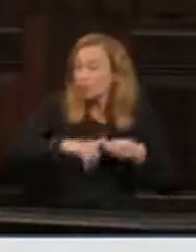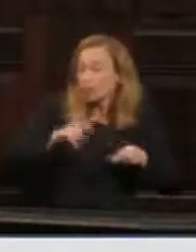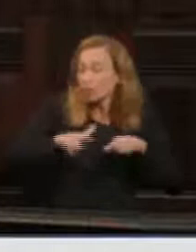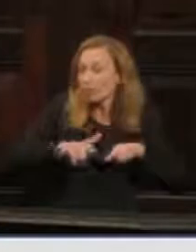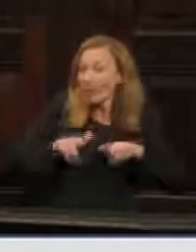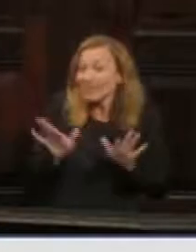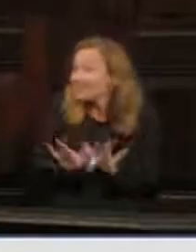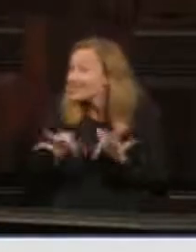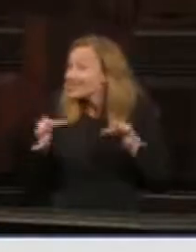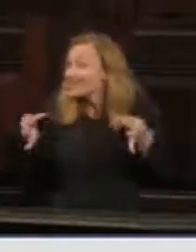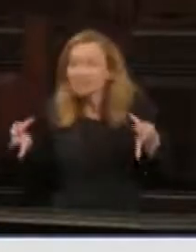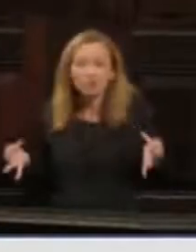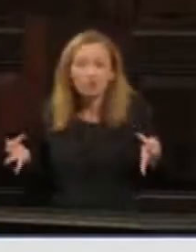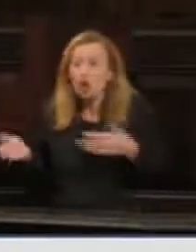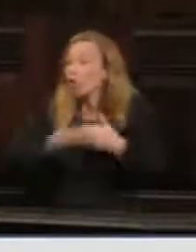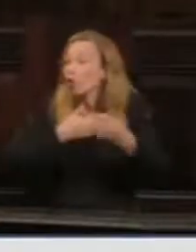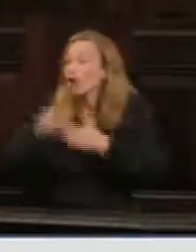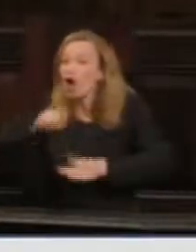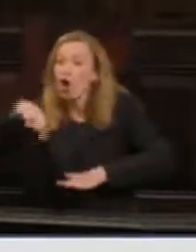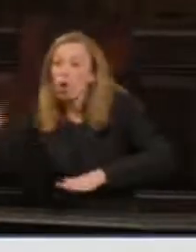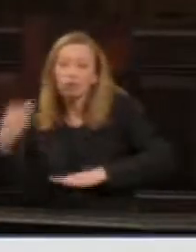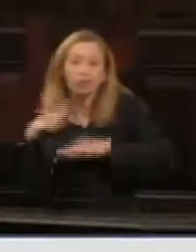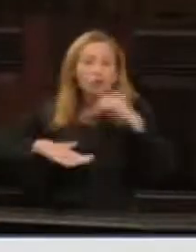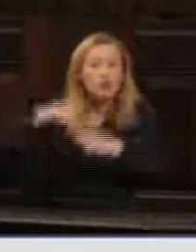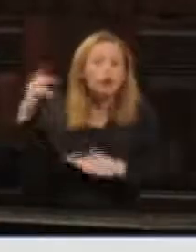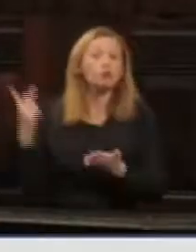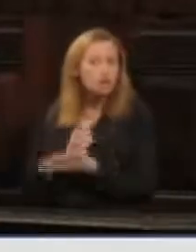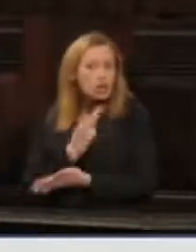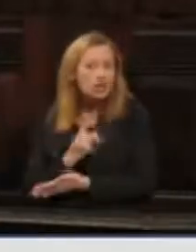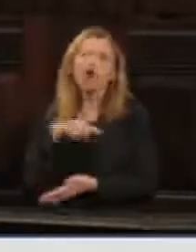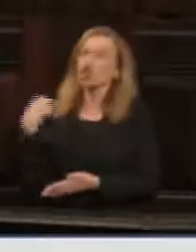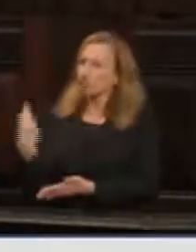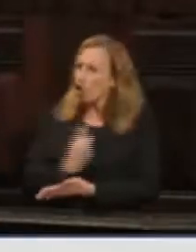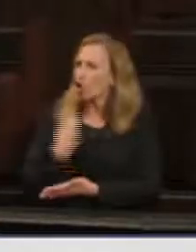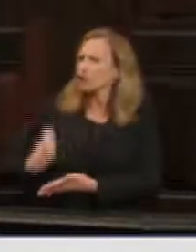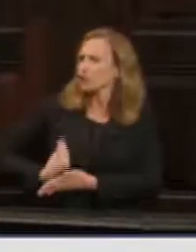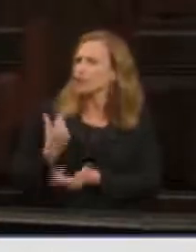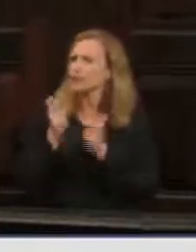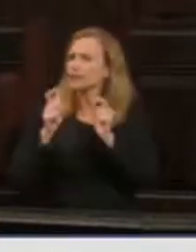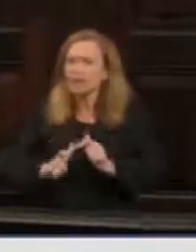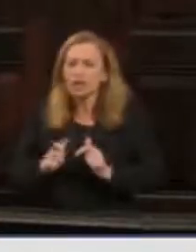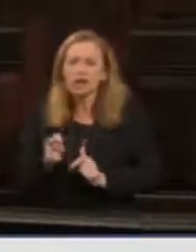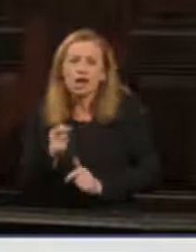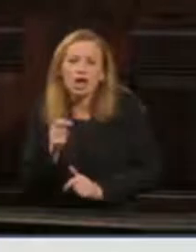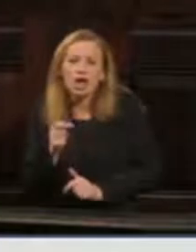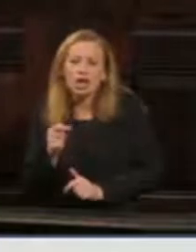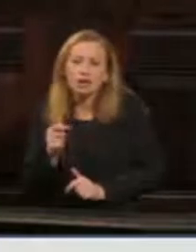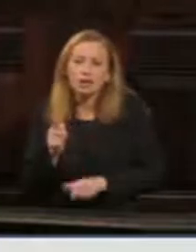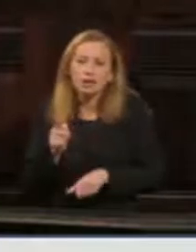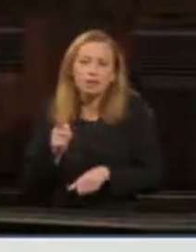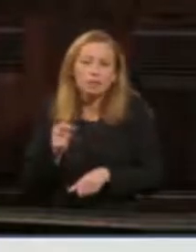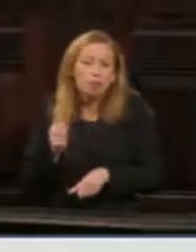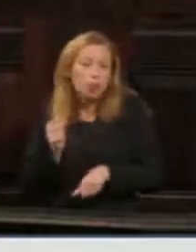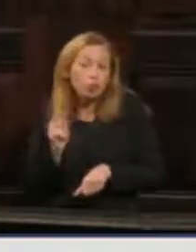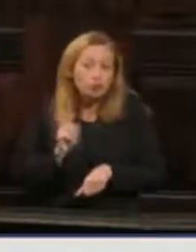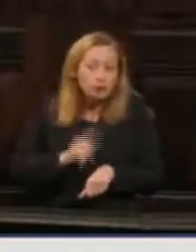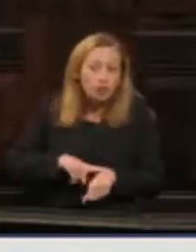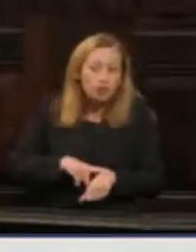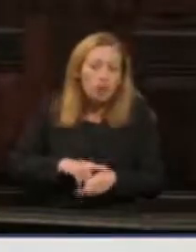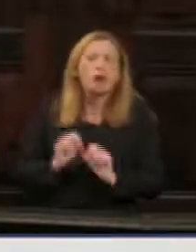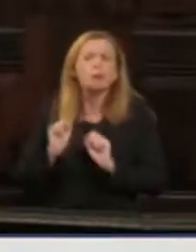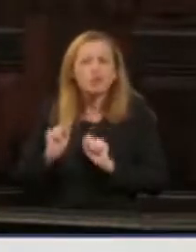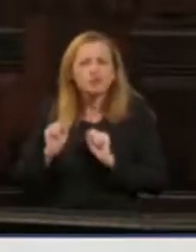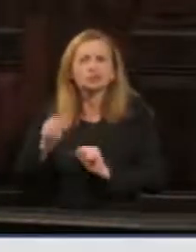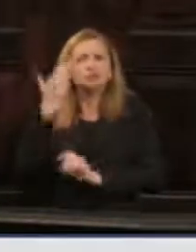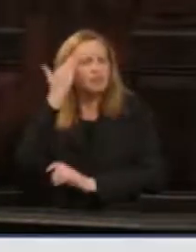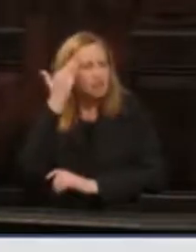como qualquer outra profissão aconteceria. Nós que estamos aqui por tempo temporário, precisamos entender